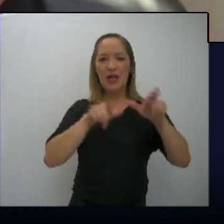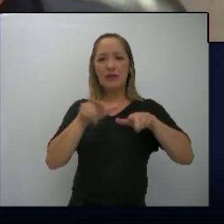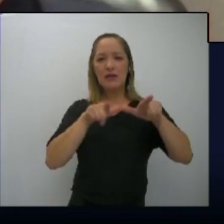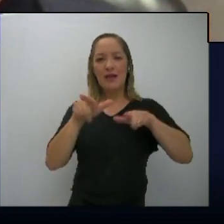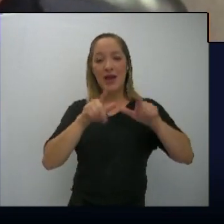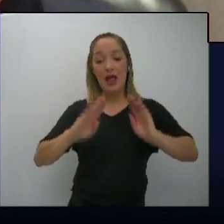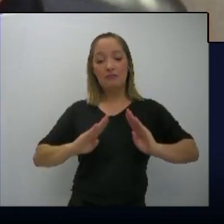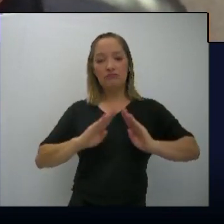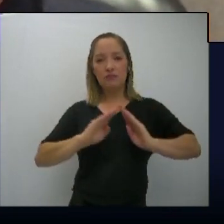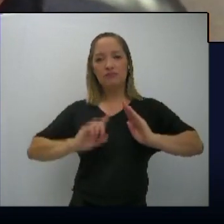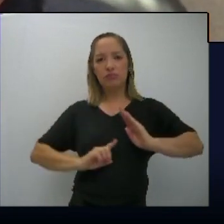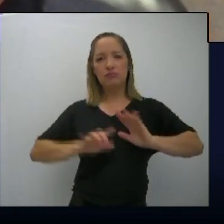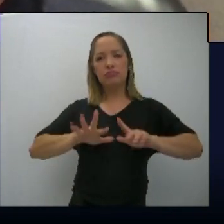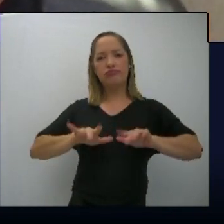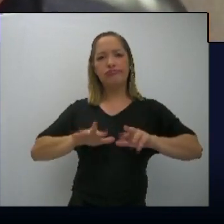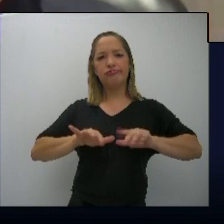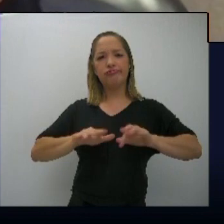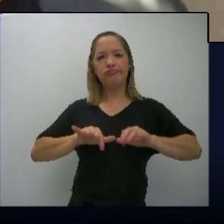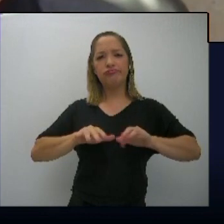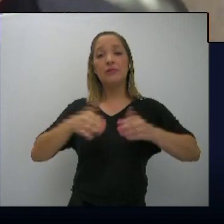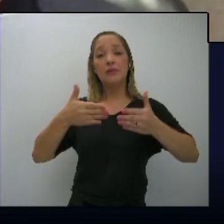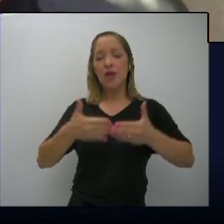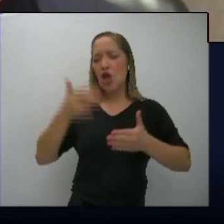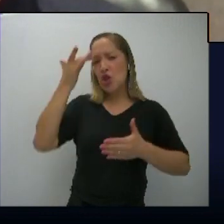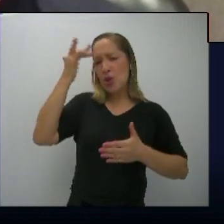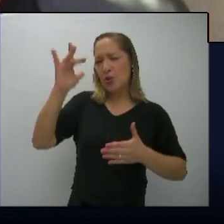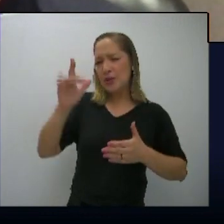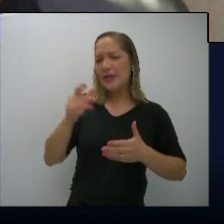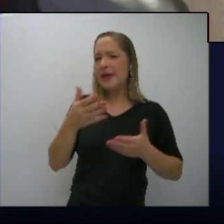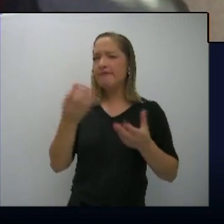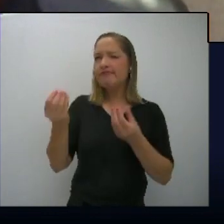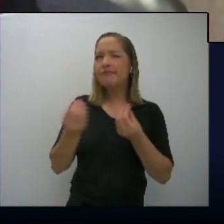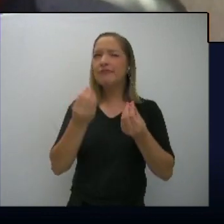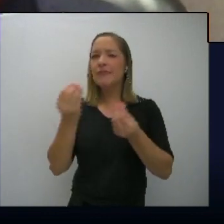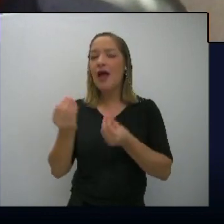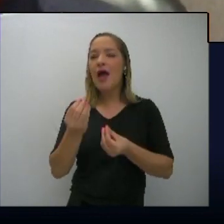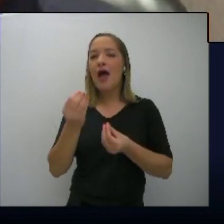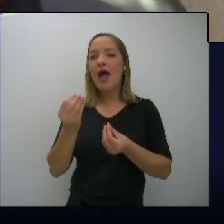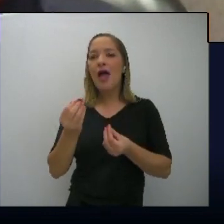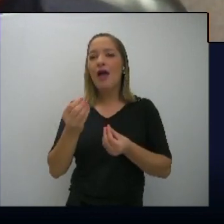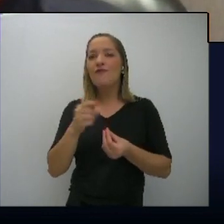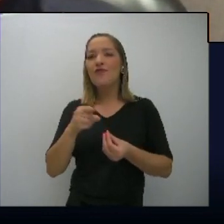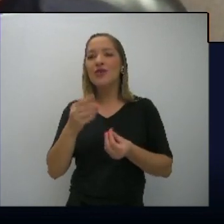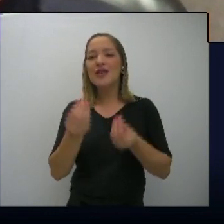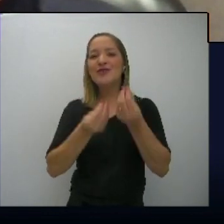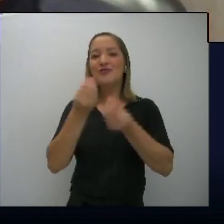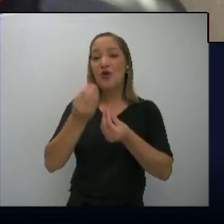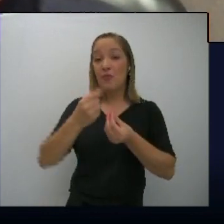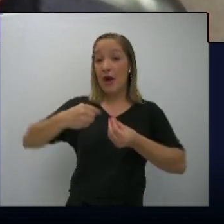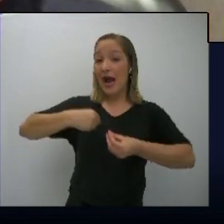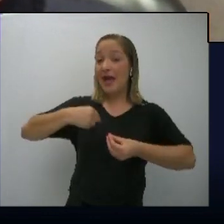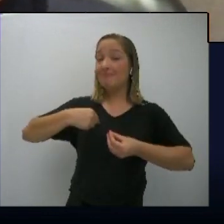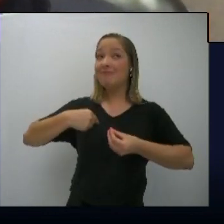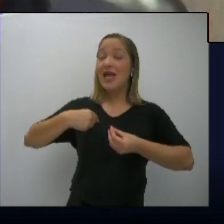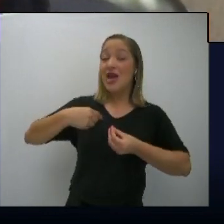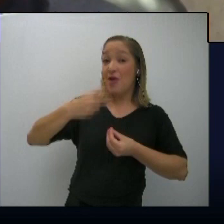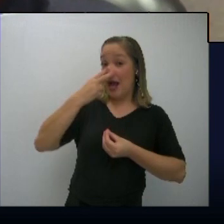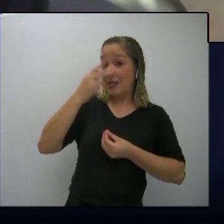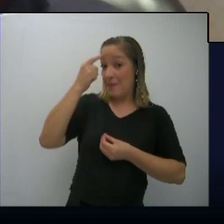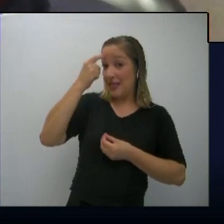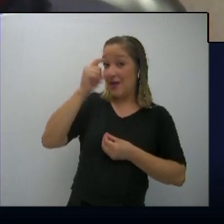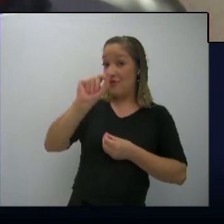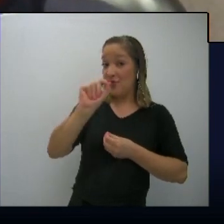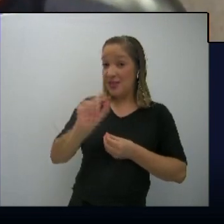trabalhar mais de casa né se eu não sei um pouco impressão de vocês mas eu tinha um pouco a impressão que quem trabalhava de casa era